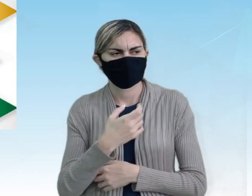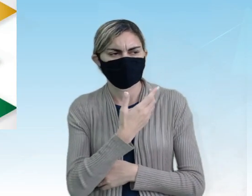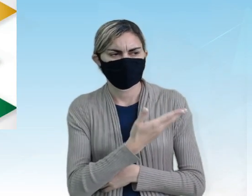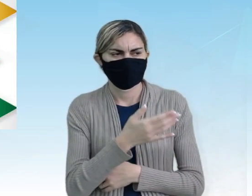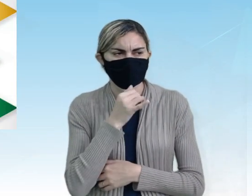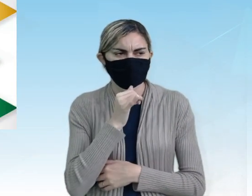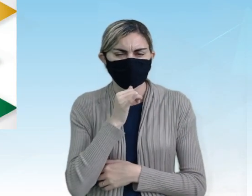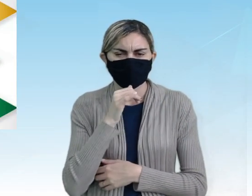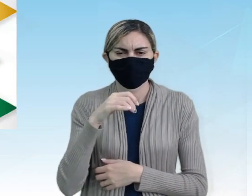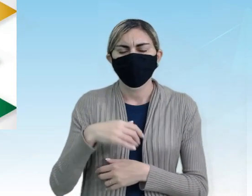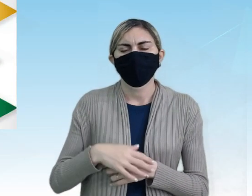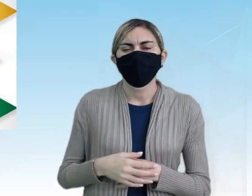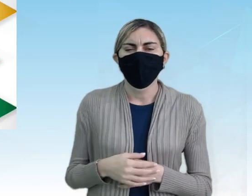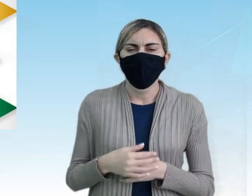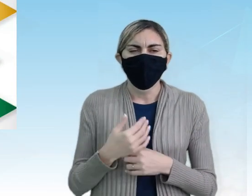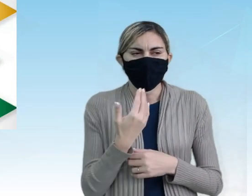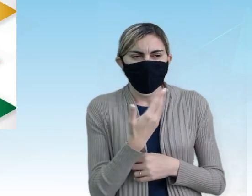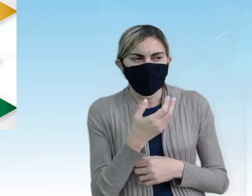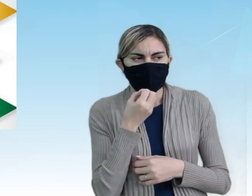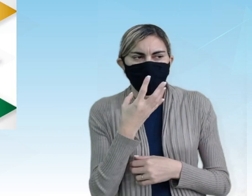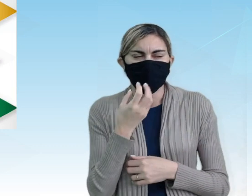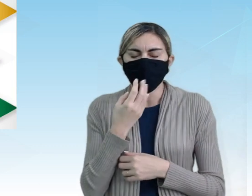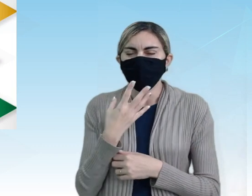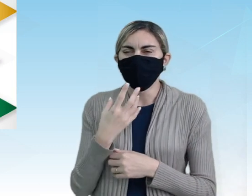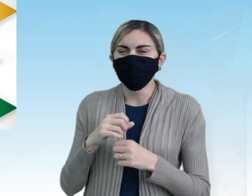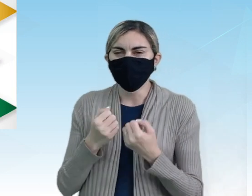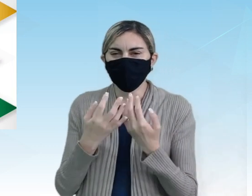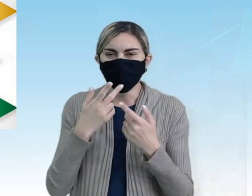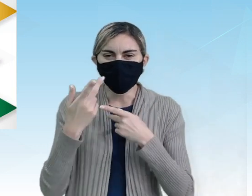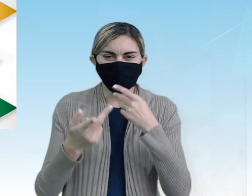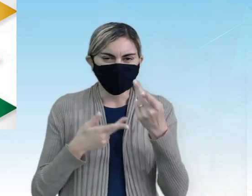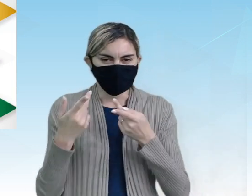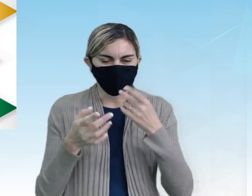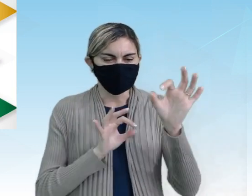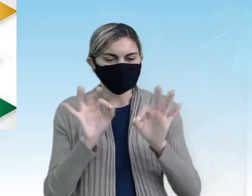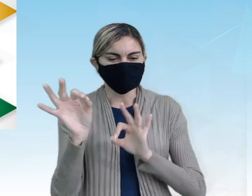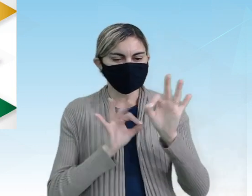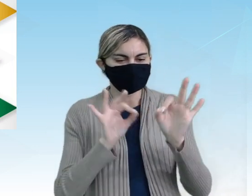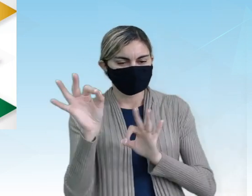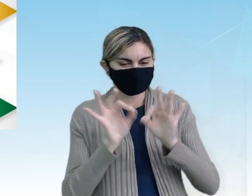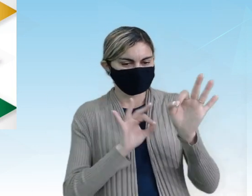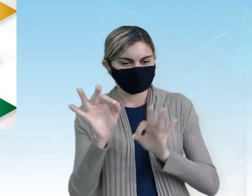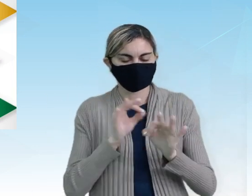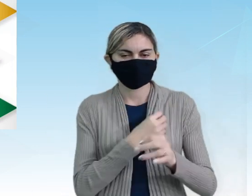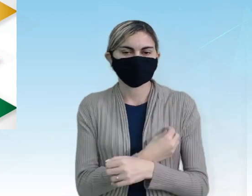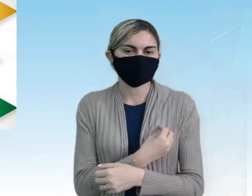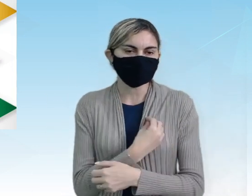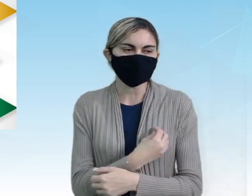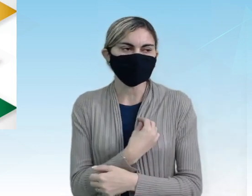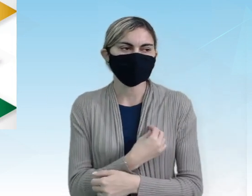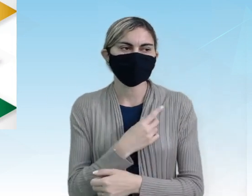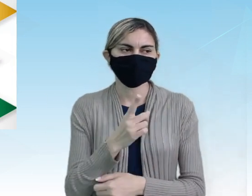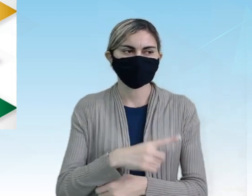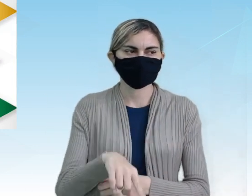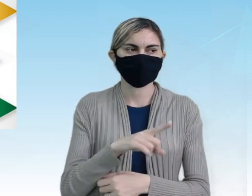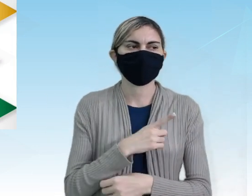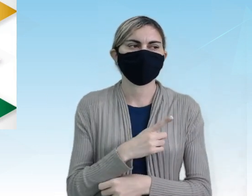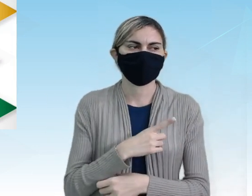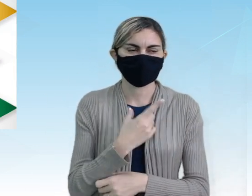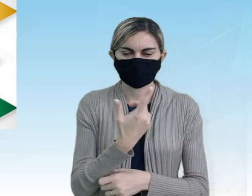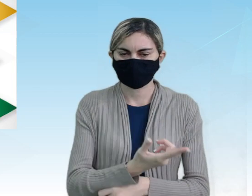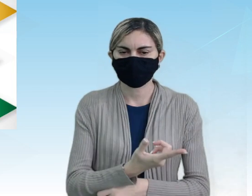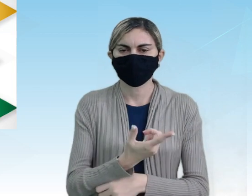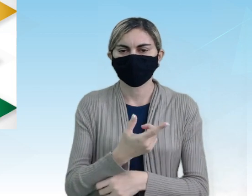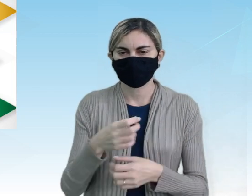também o guepardo. Bom, quando se fala da organização dos seres vivos, a gente tem aí a